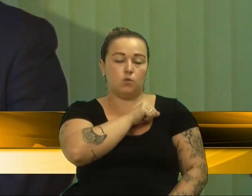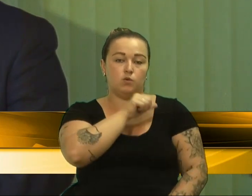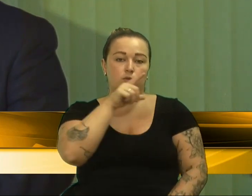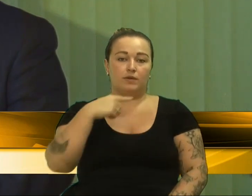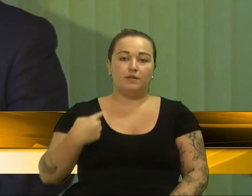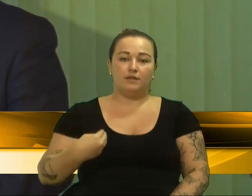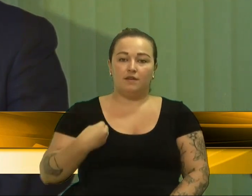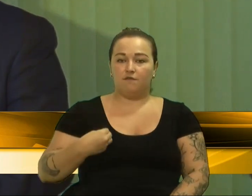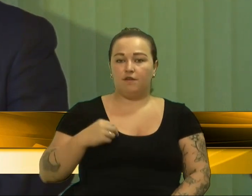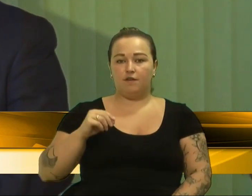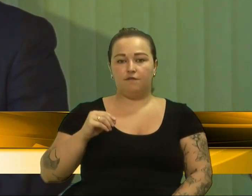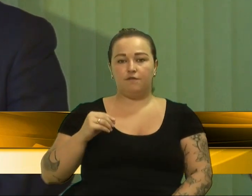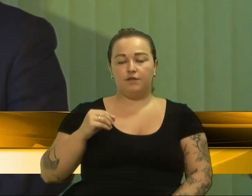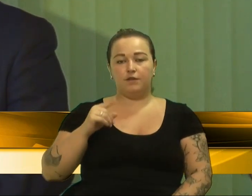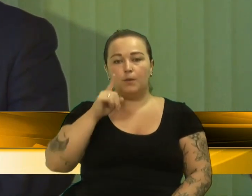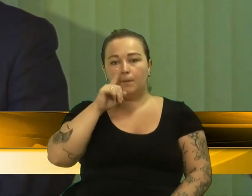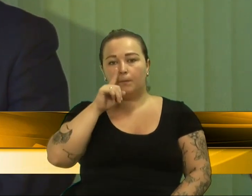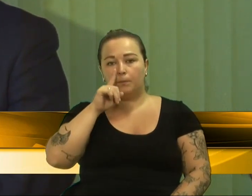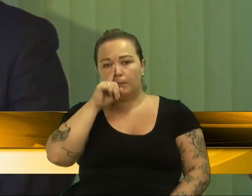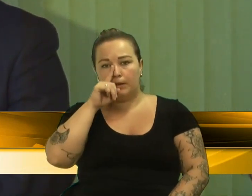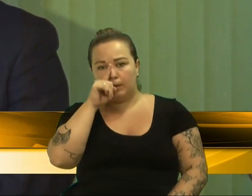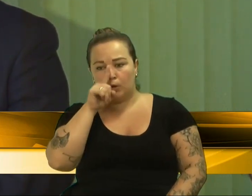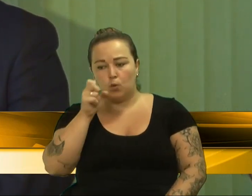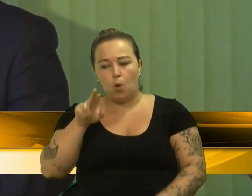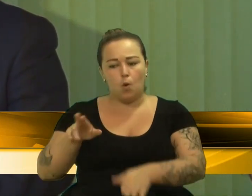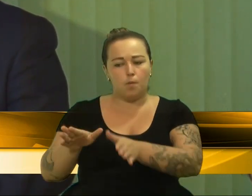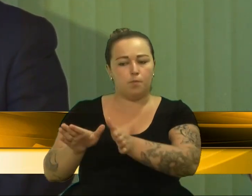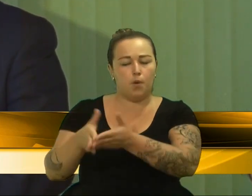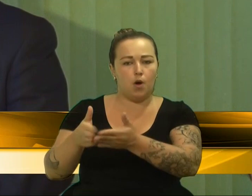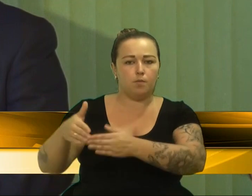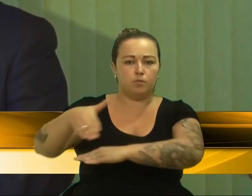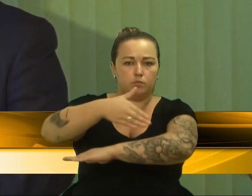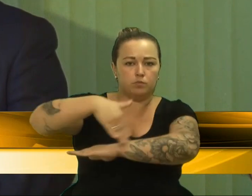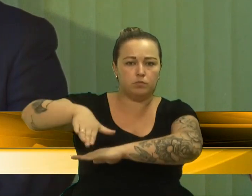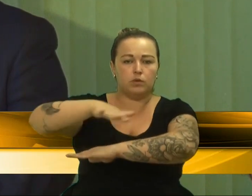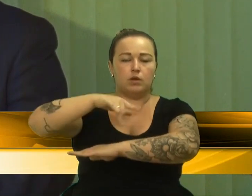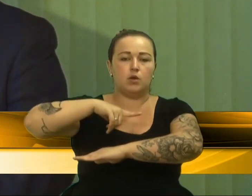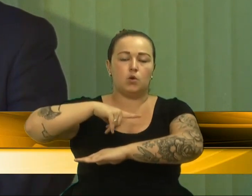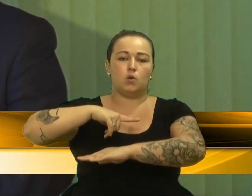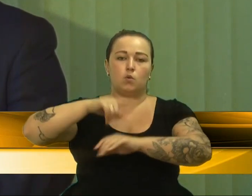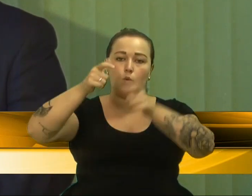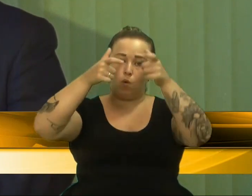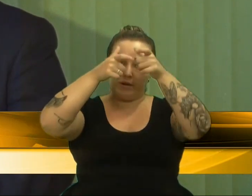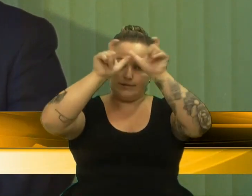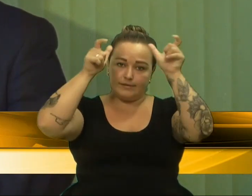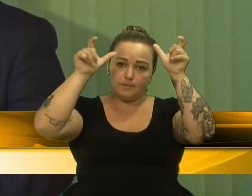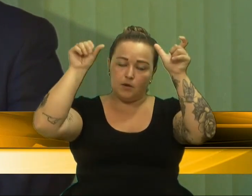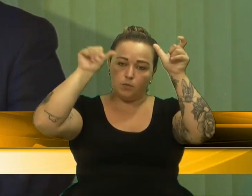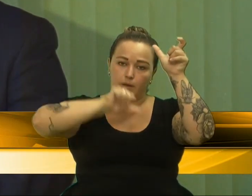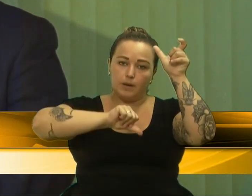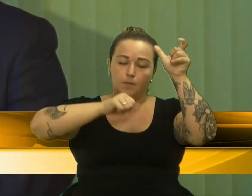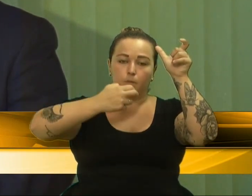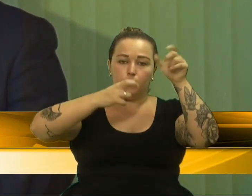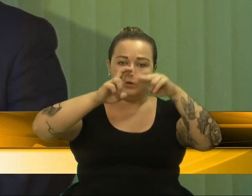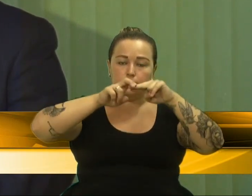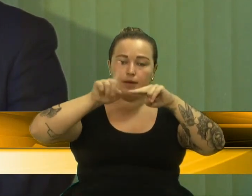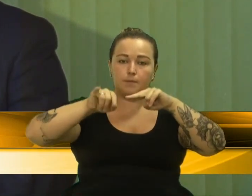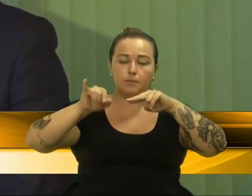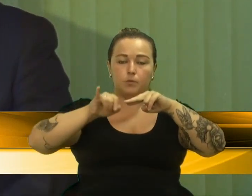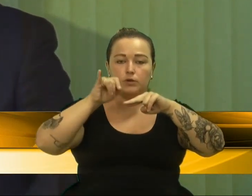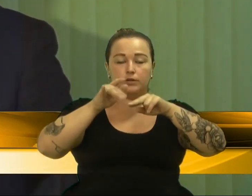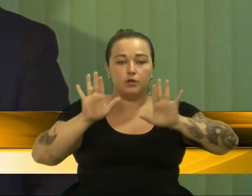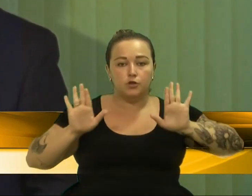acredita-se que o fato prejudica o desenvolvimento da personalidade e a construção do conhecimento, sendo necessário adotar medidas que revertam esta